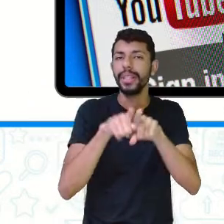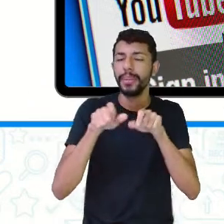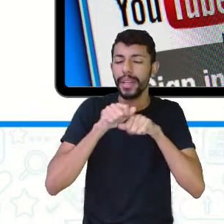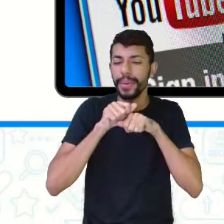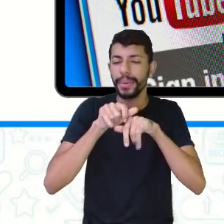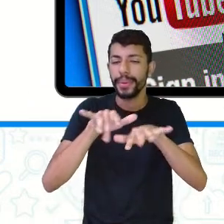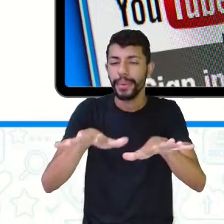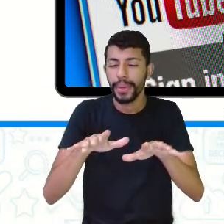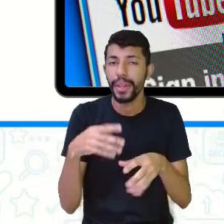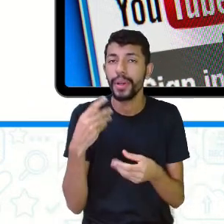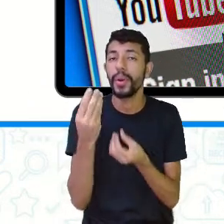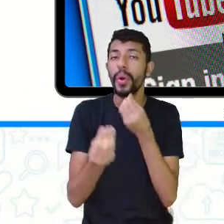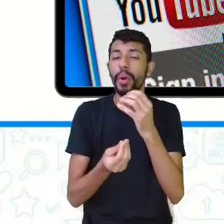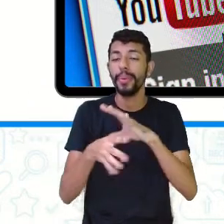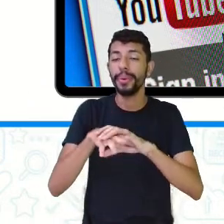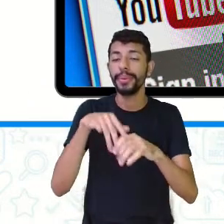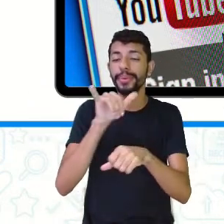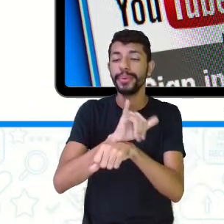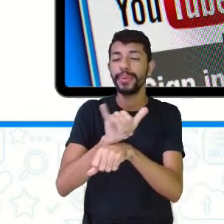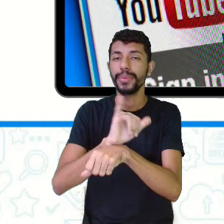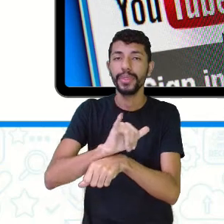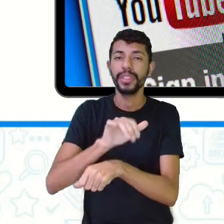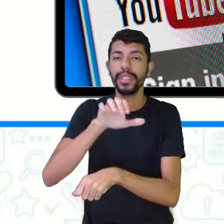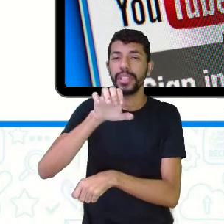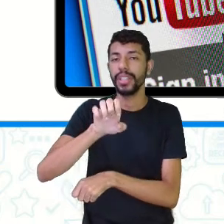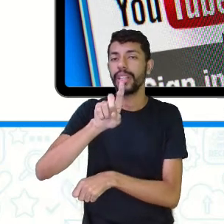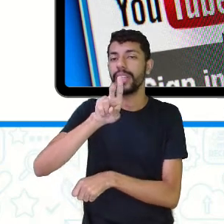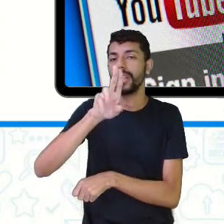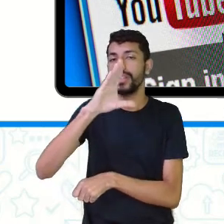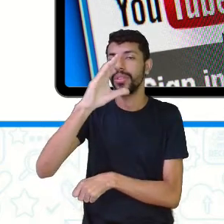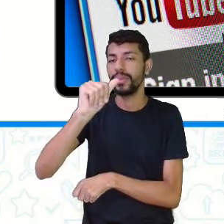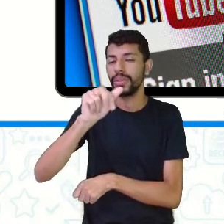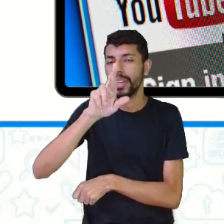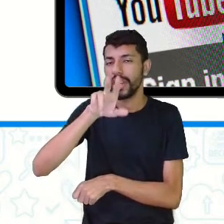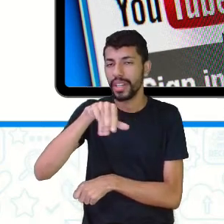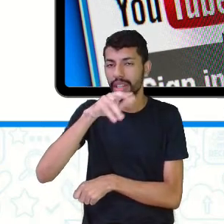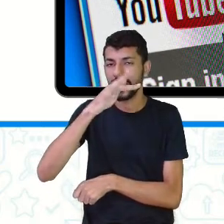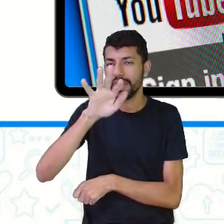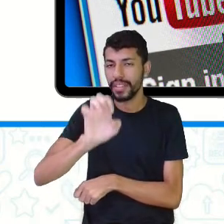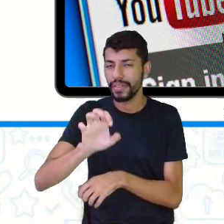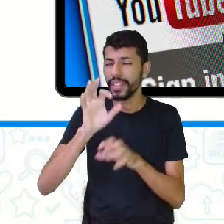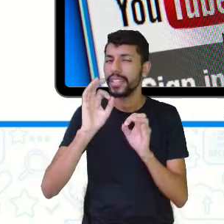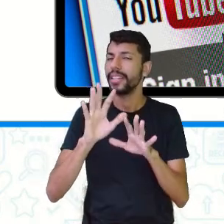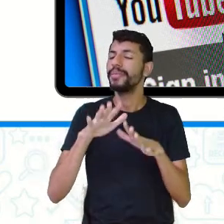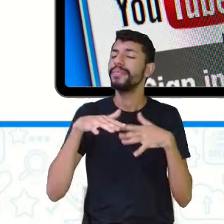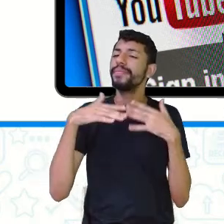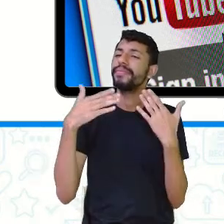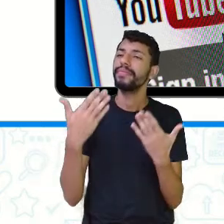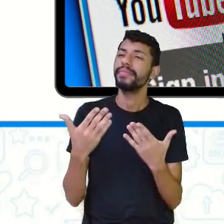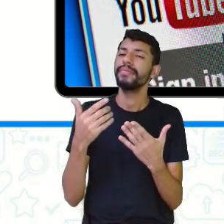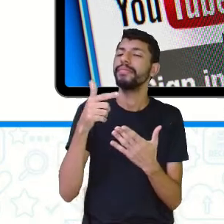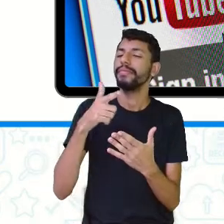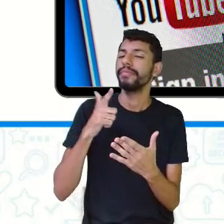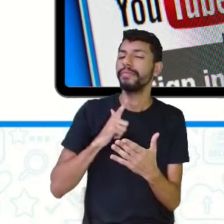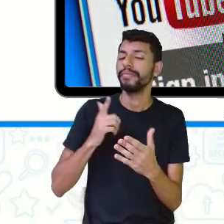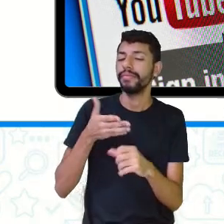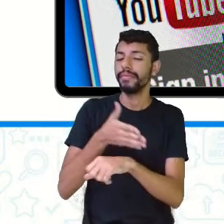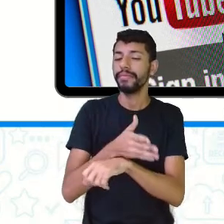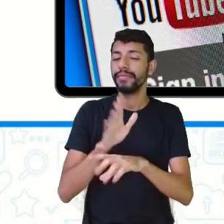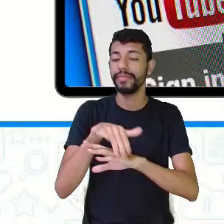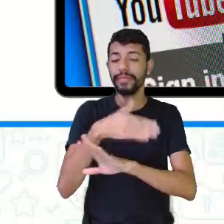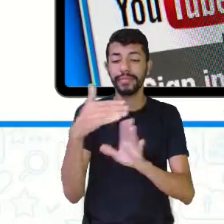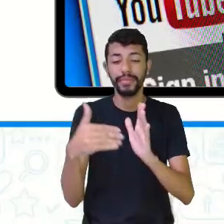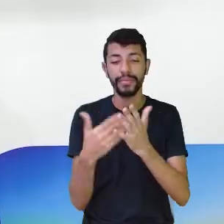essas aulas acessando o canal do YouTube. Você vai lá no YouTube, Educa Recife, e você vai ter acesso